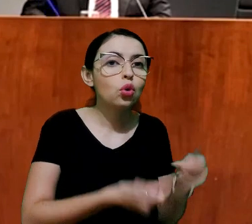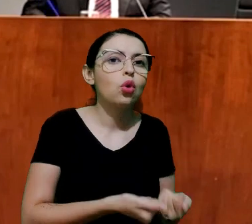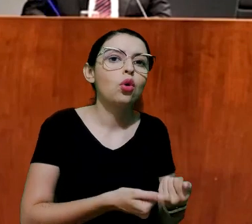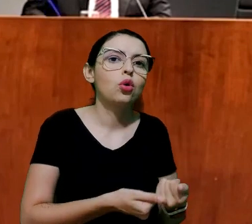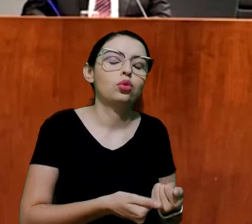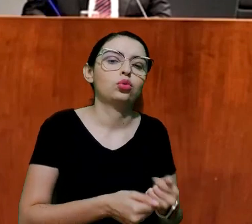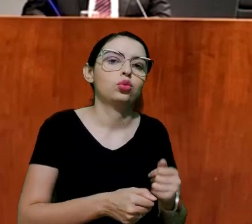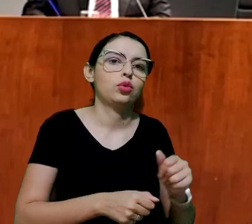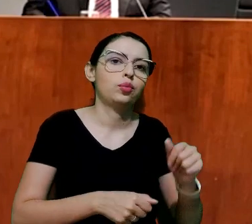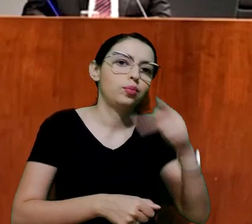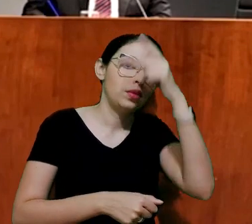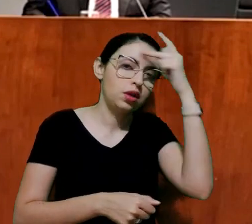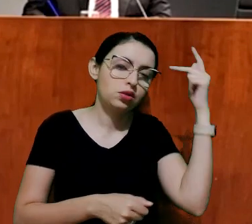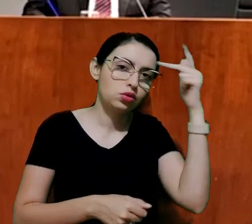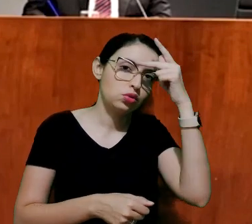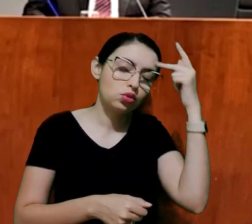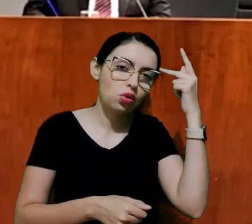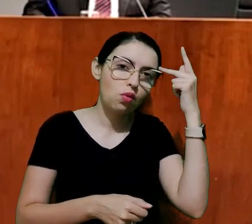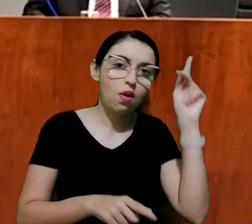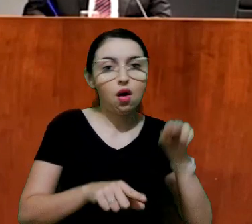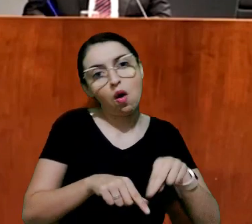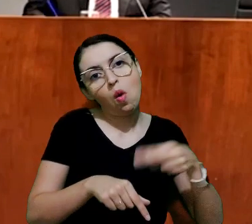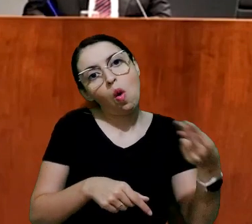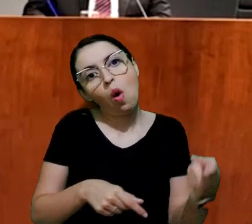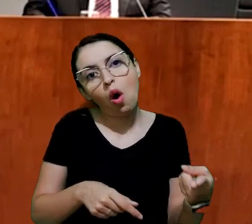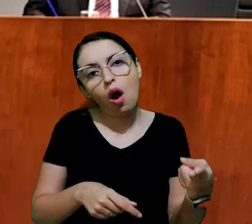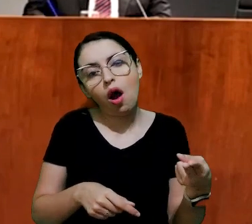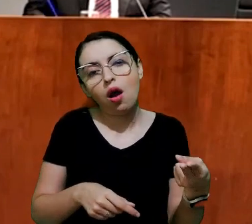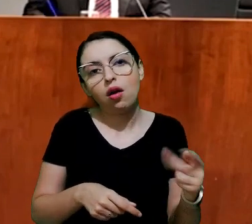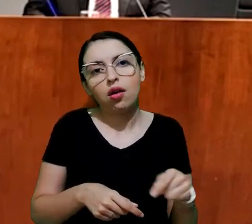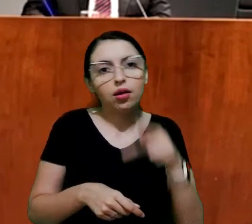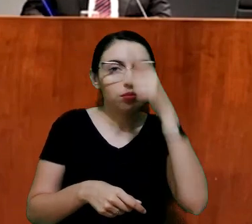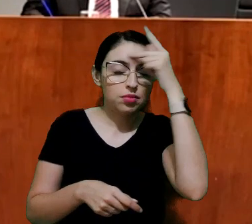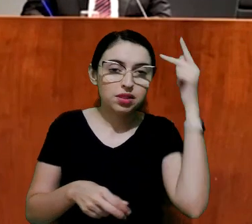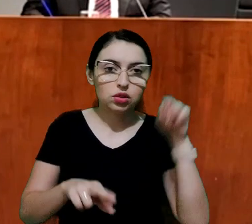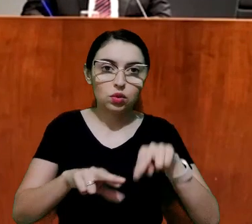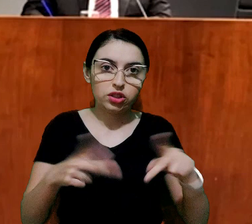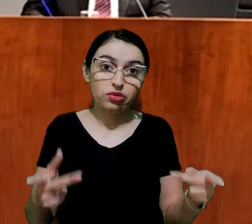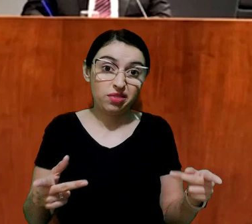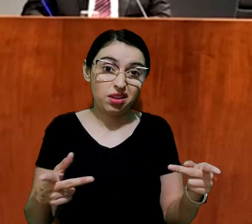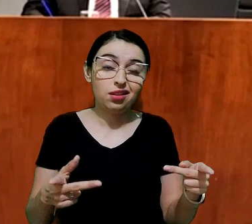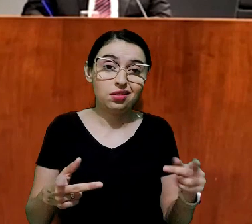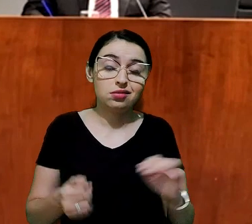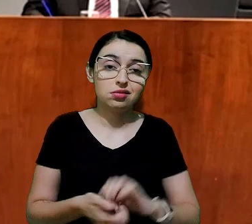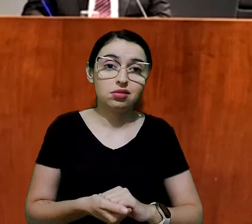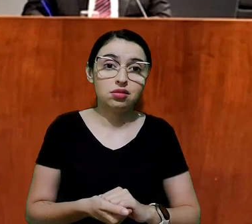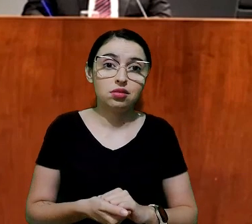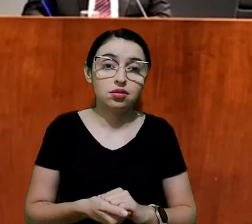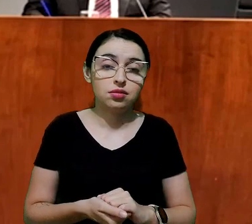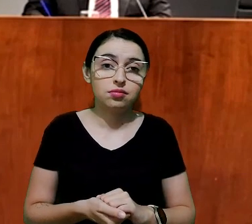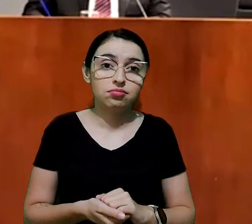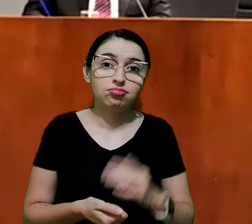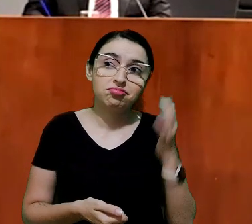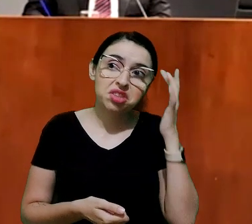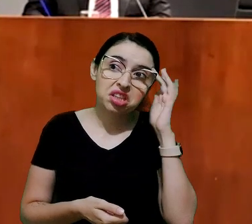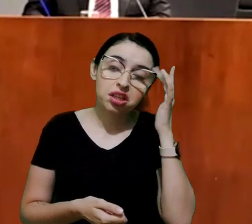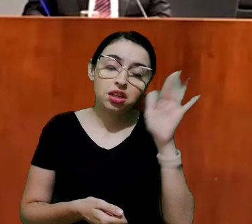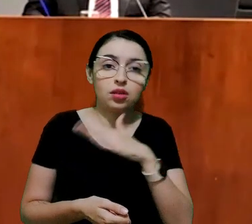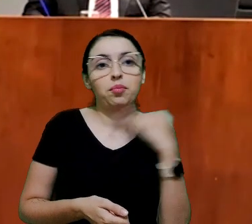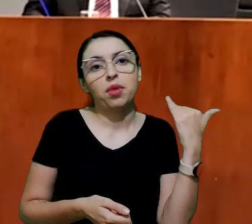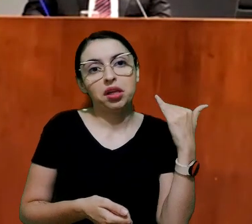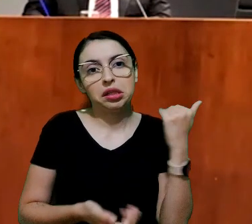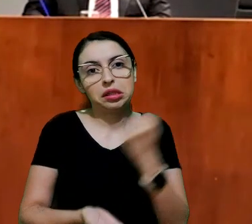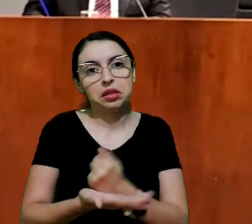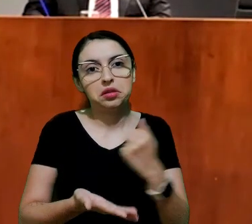herdeiro necessário ou para alguém que não seja herdeiro necessário, supondo o companheiro morto e